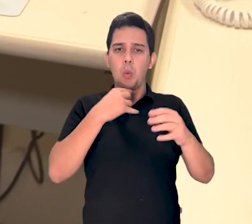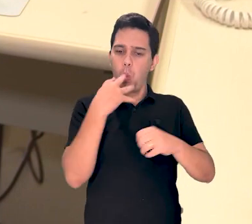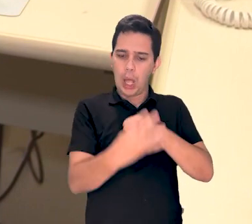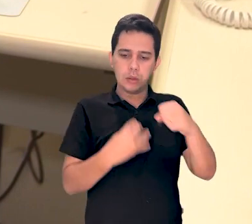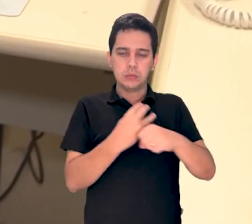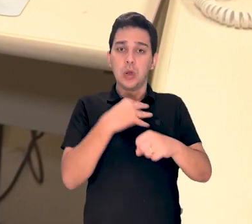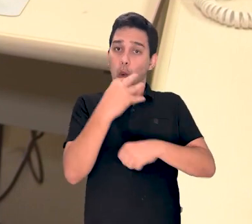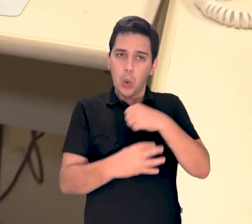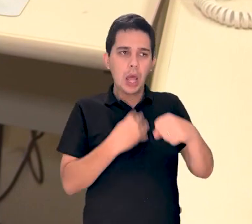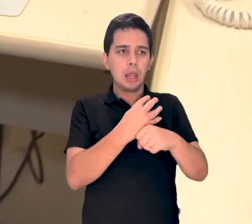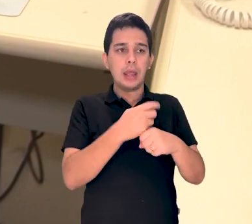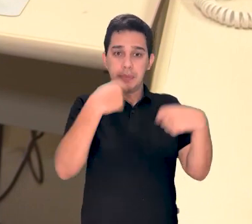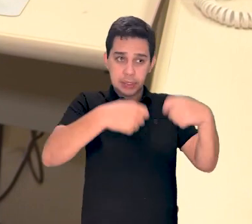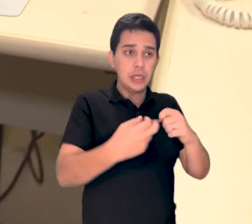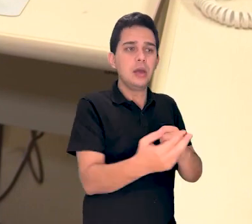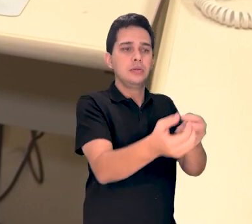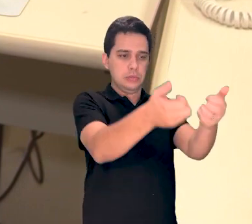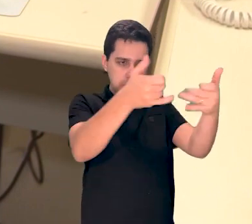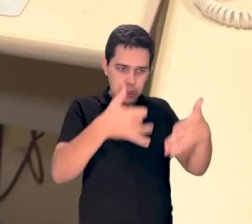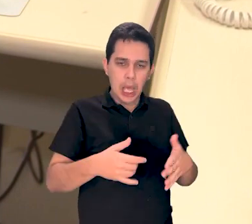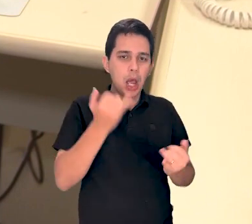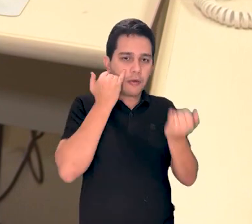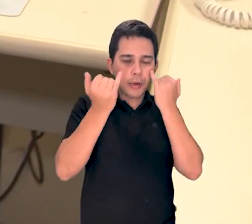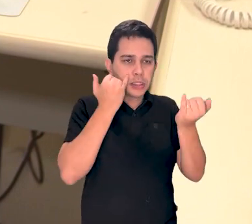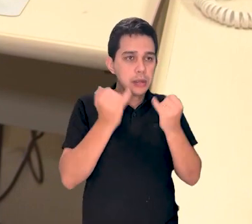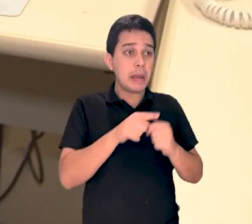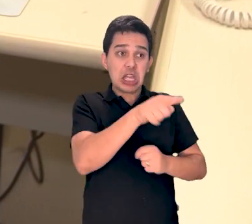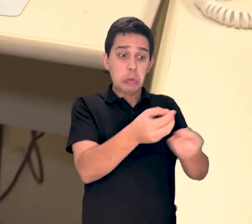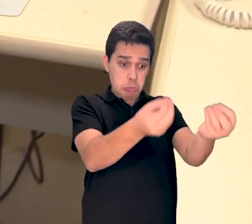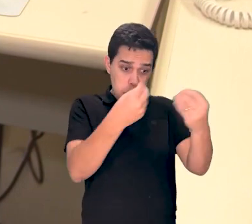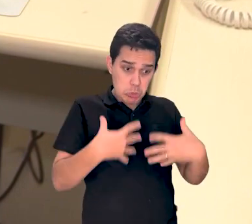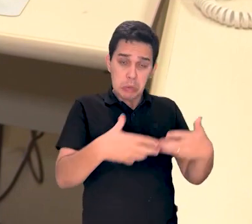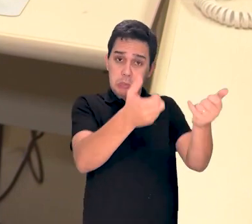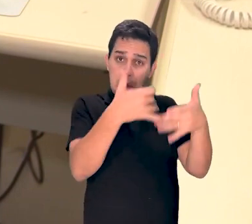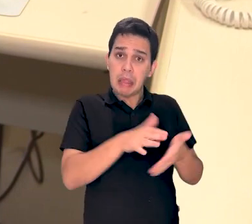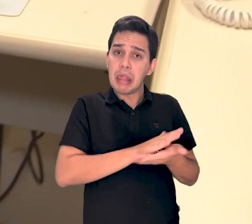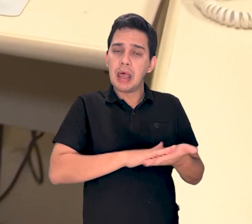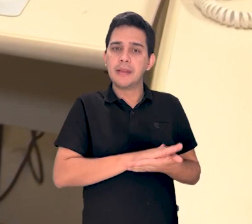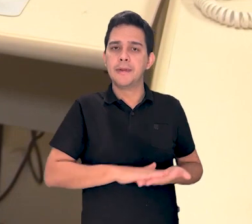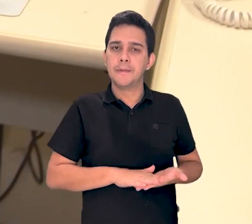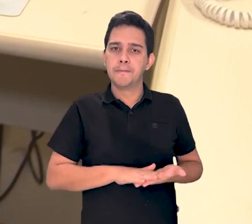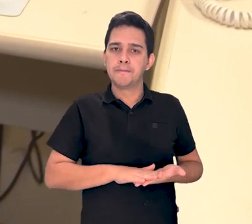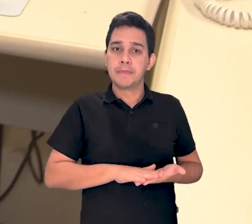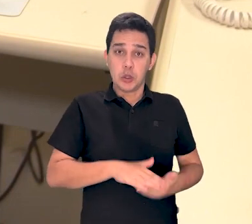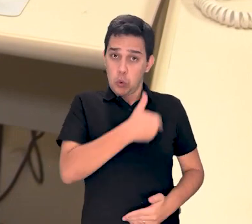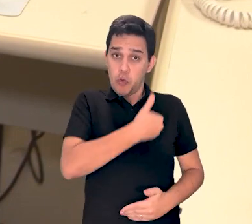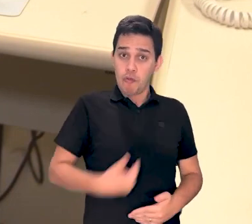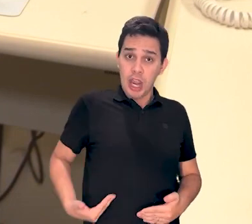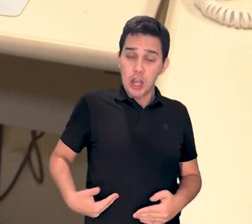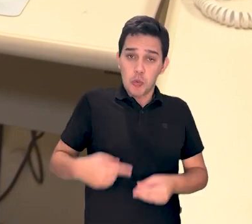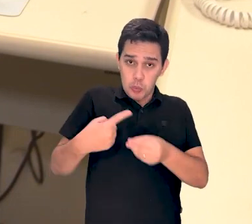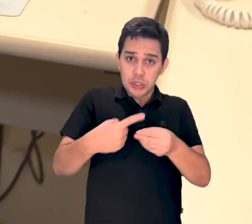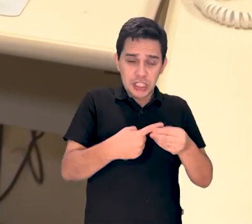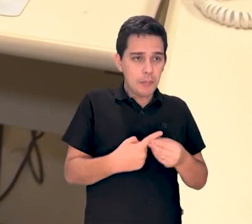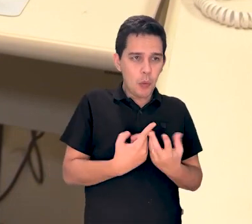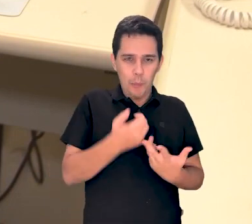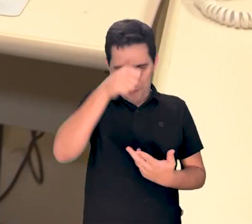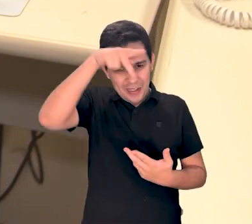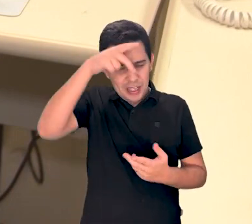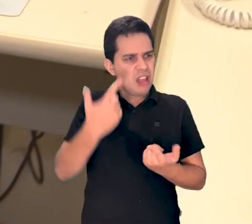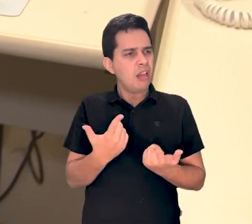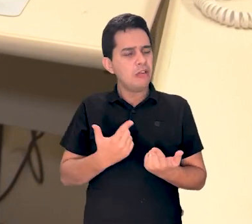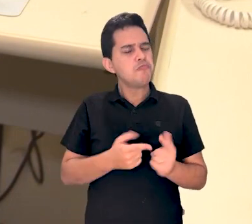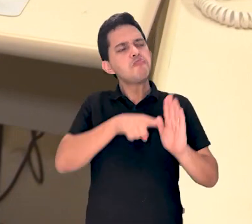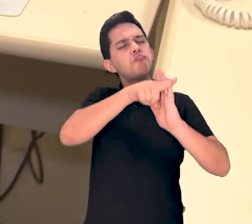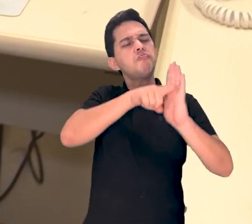confiáveis e auditáveis sobre o custo do serviço e o município permite que essa